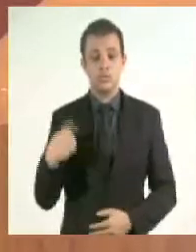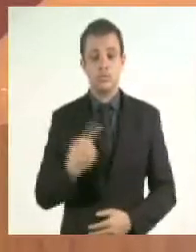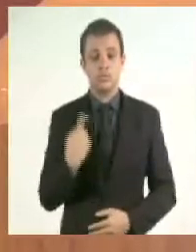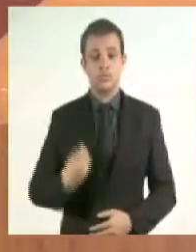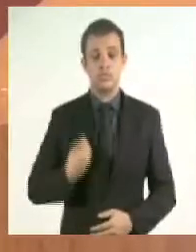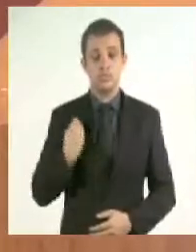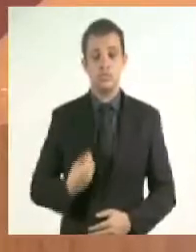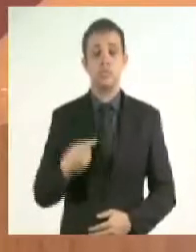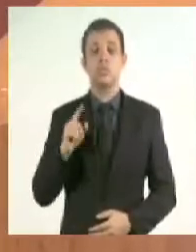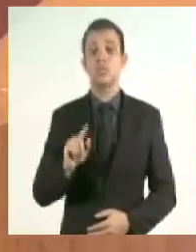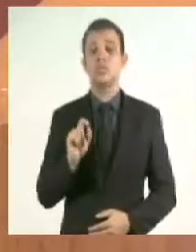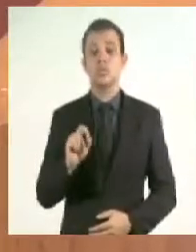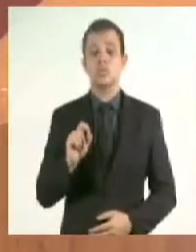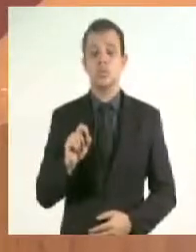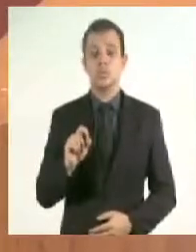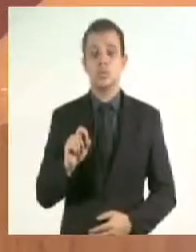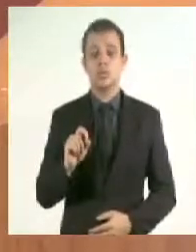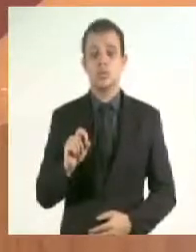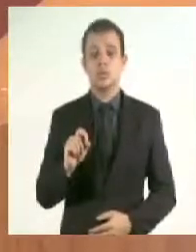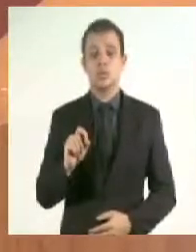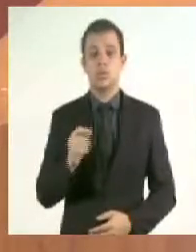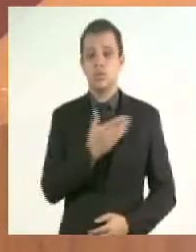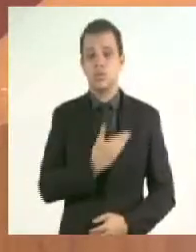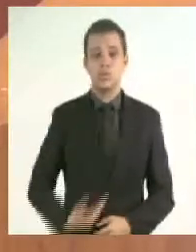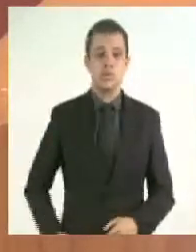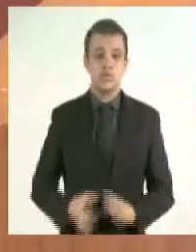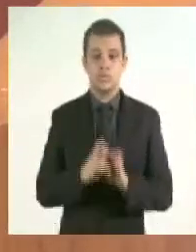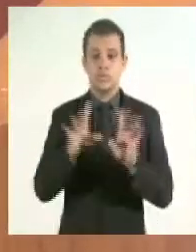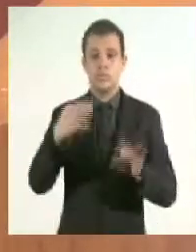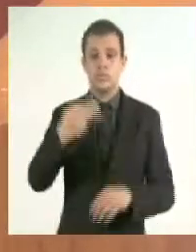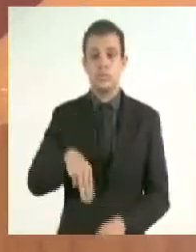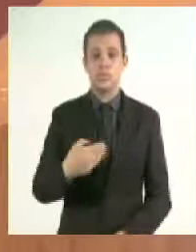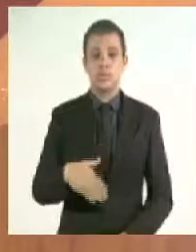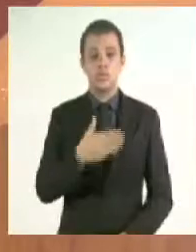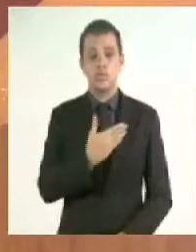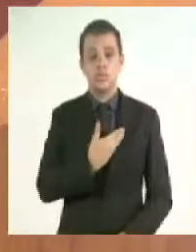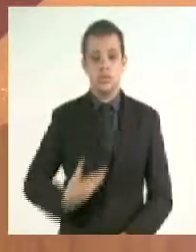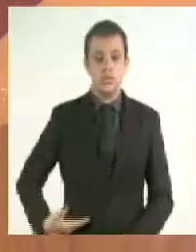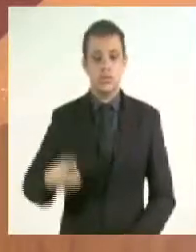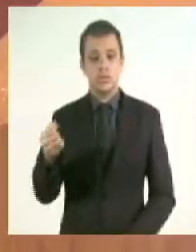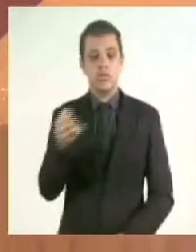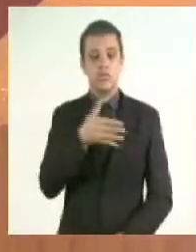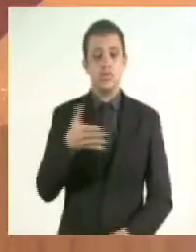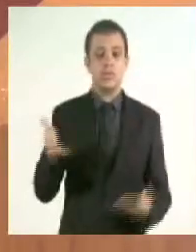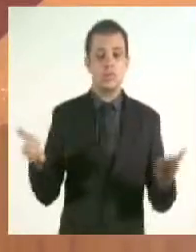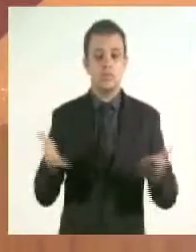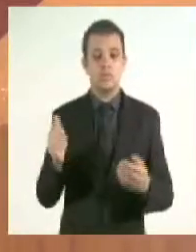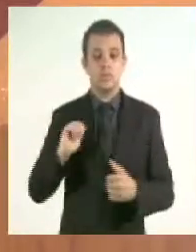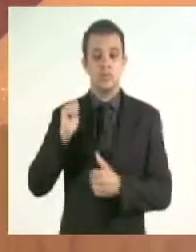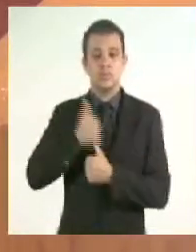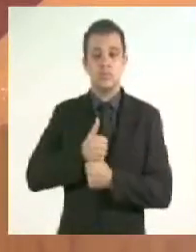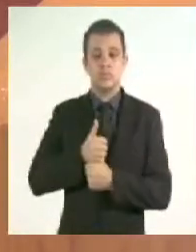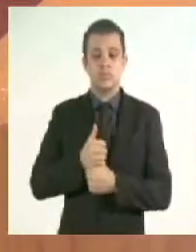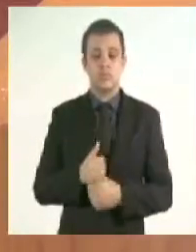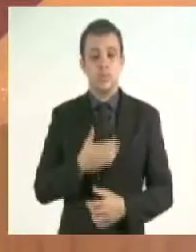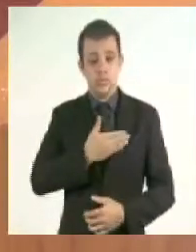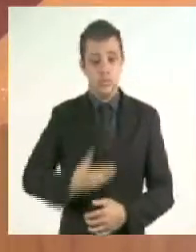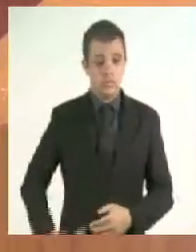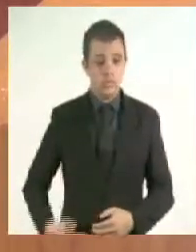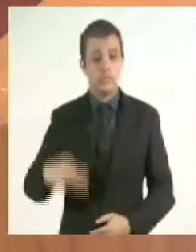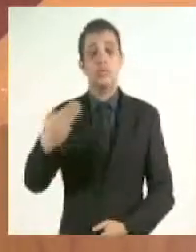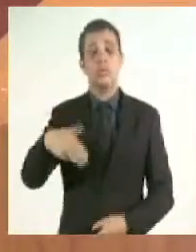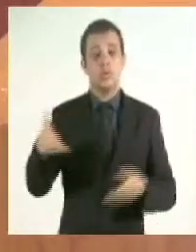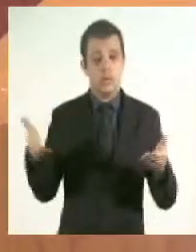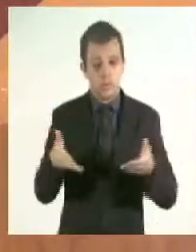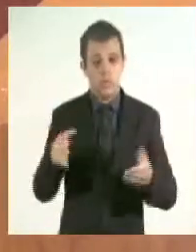na República do Maranhão, a nova república instalada nesse estado. Não se esqueçam disso. O governador do Maranhão é o governador Flávio Dino e